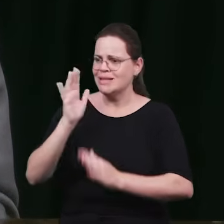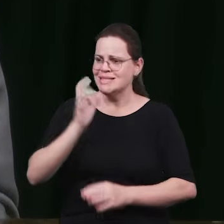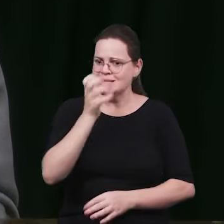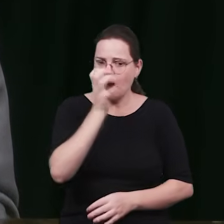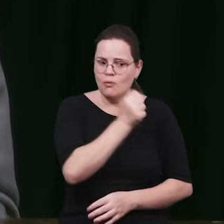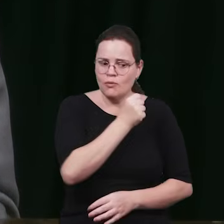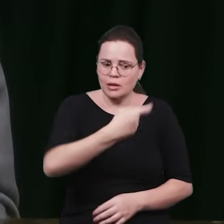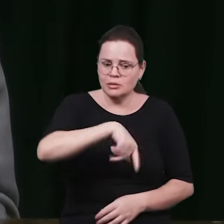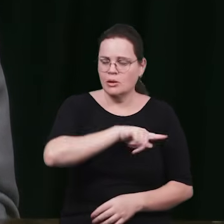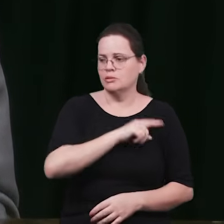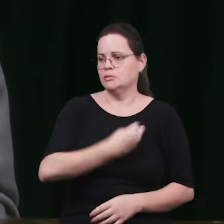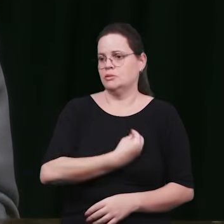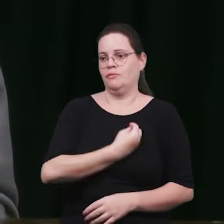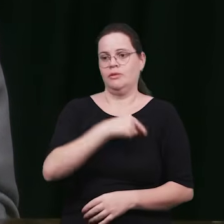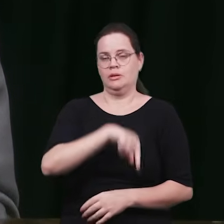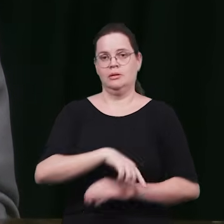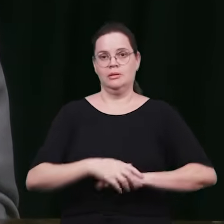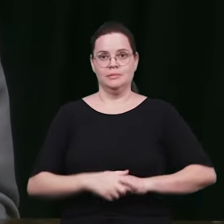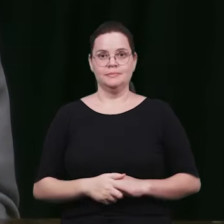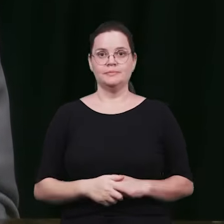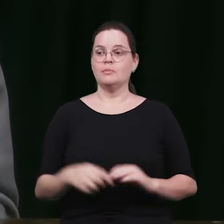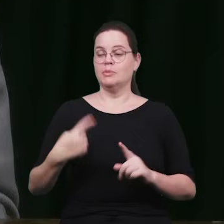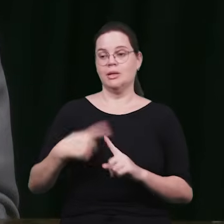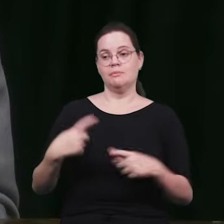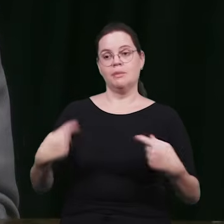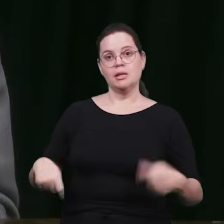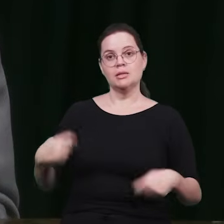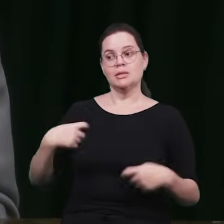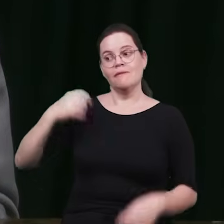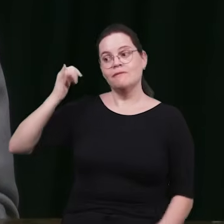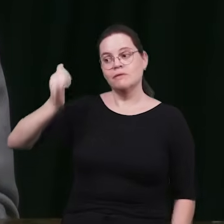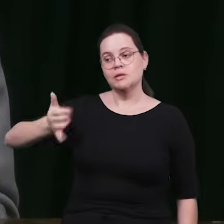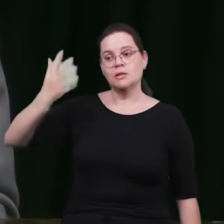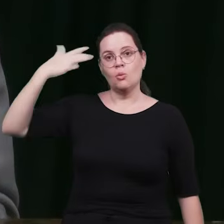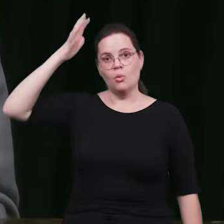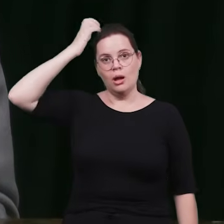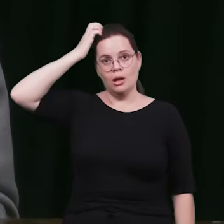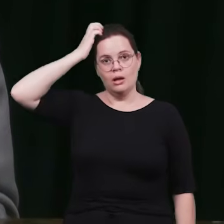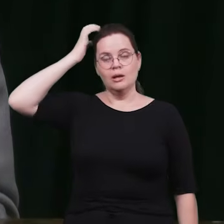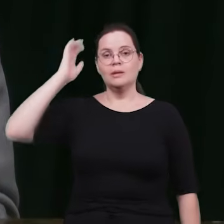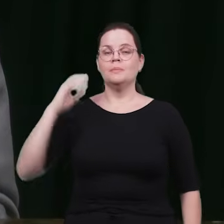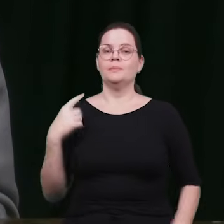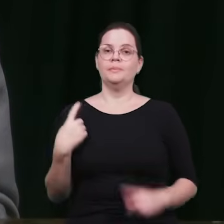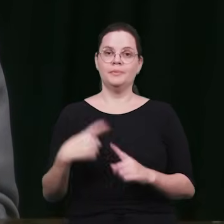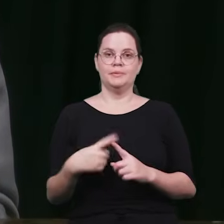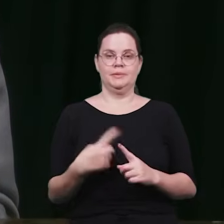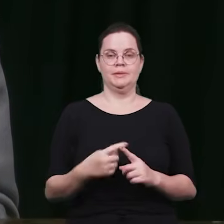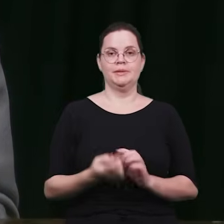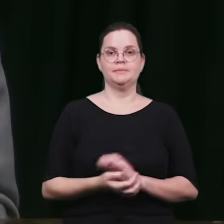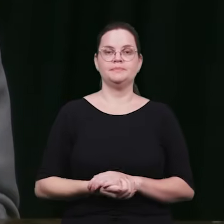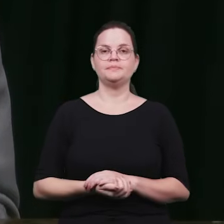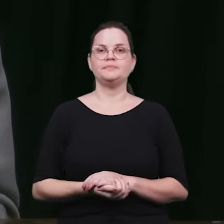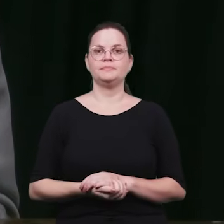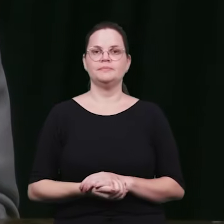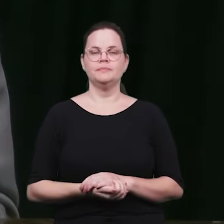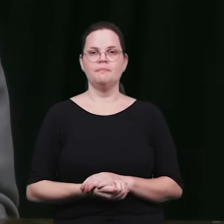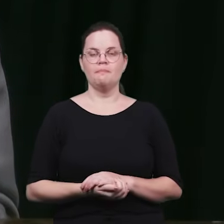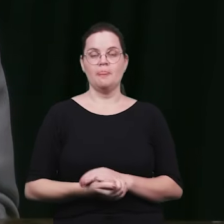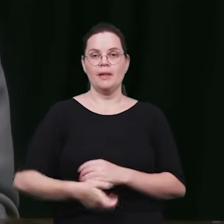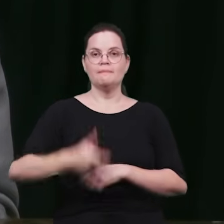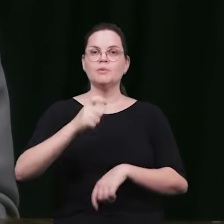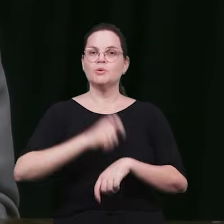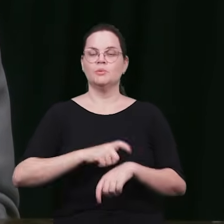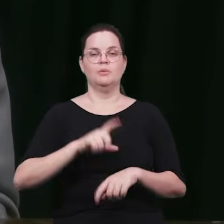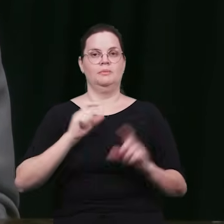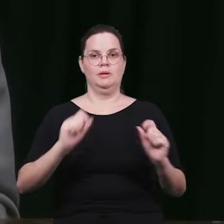se fazer conhecer ao rei, até porque quando o Senhor permitiu que Ester, que